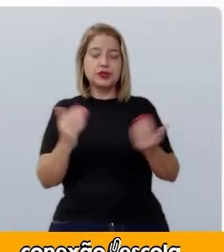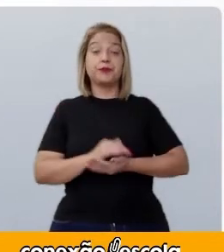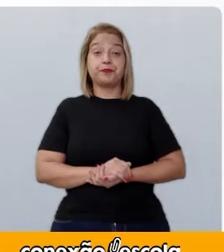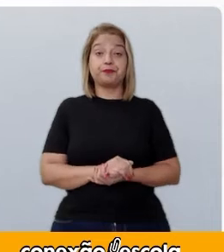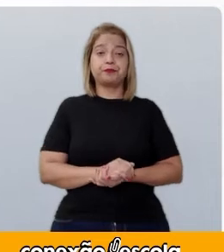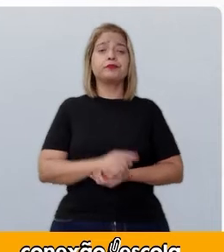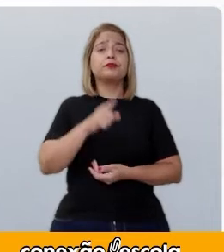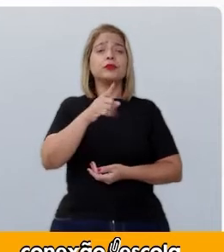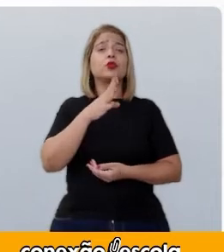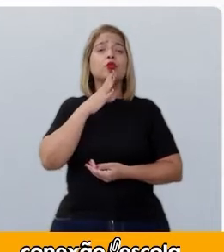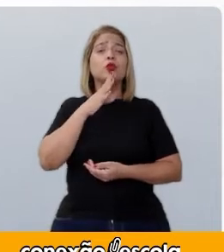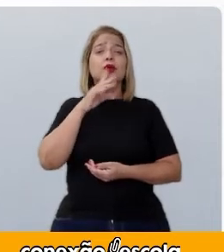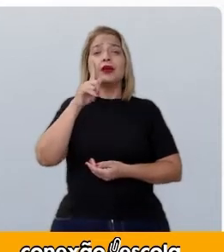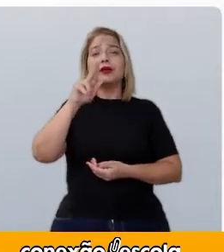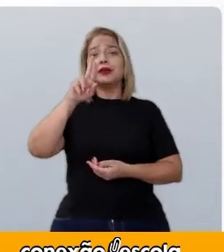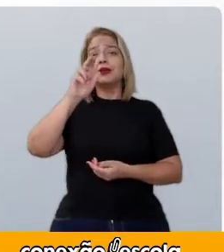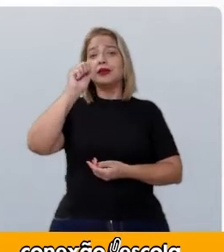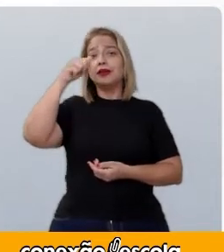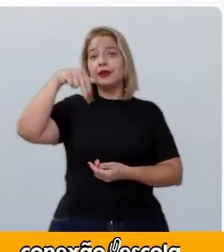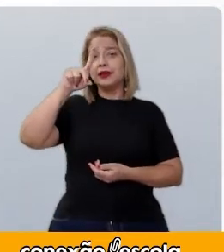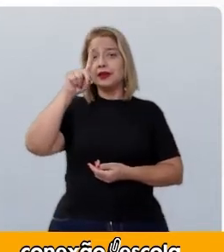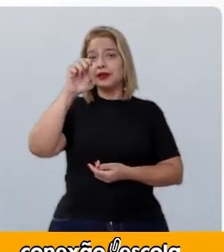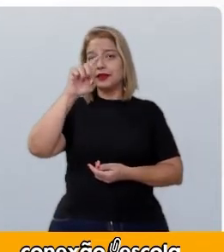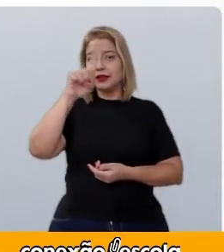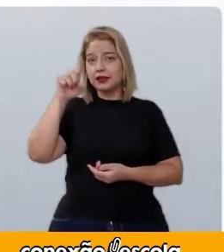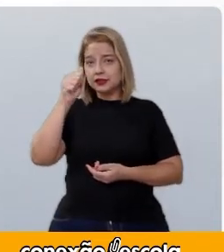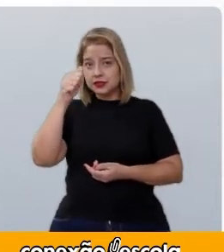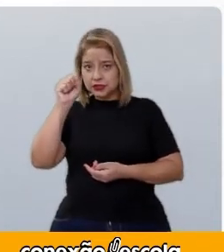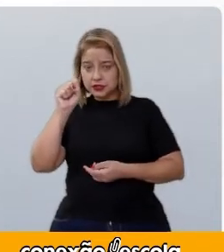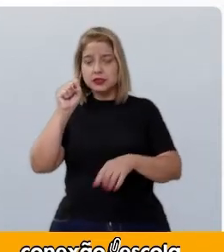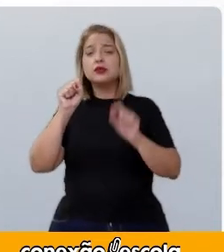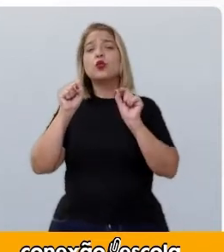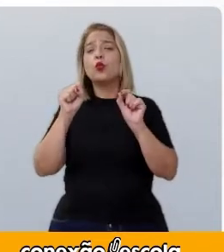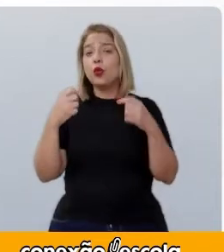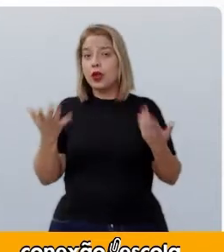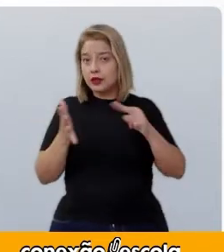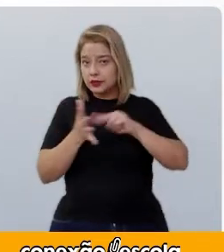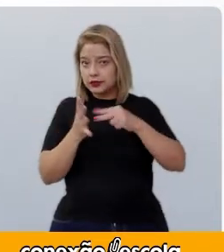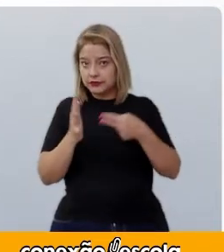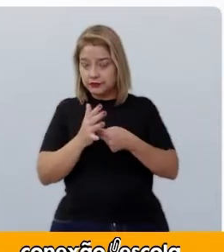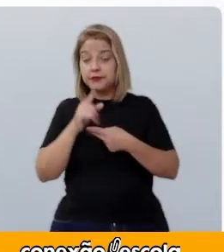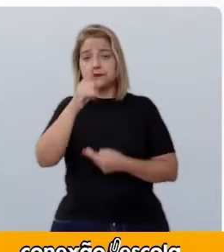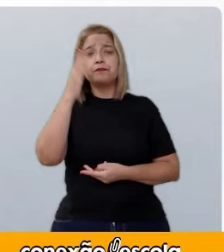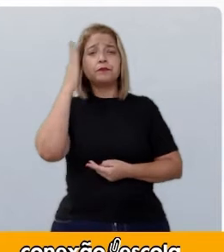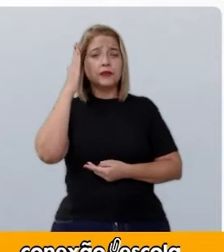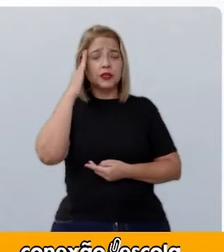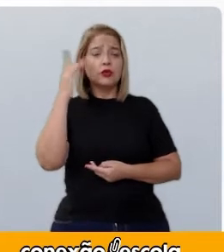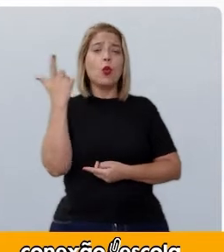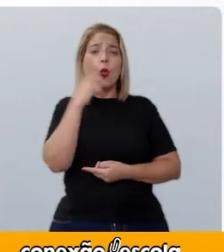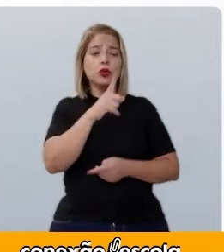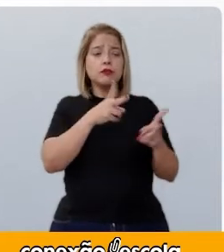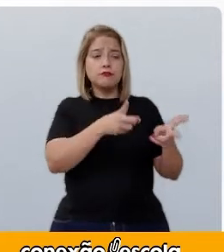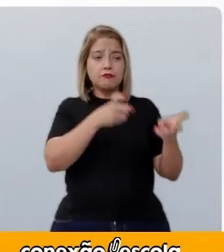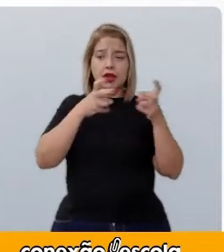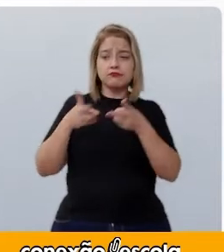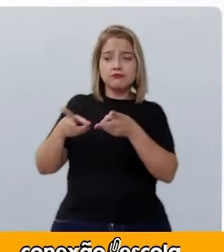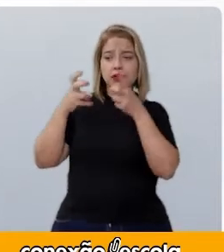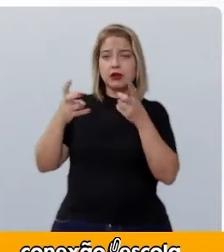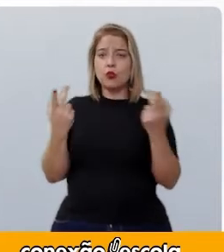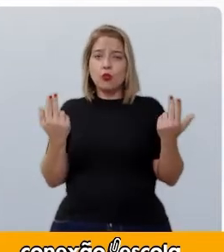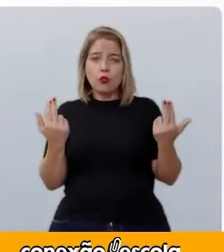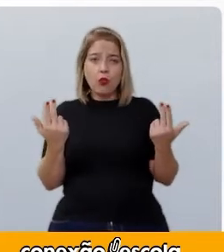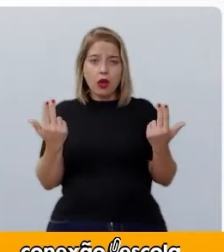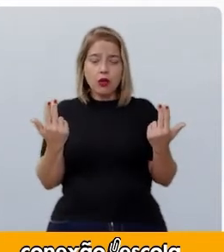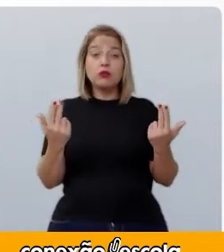são grandezas? Sabe verificar se duas grandezas são proporcionais?